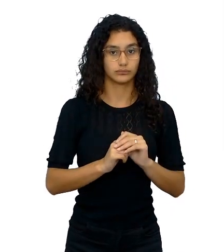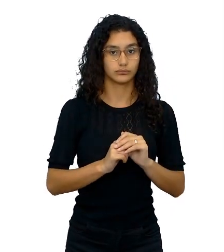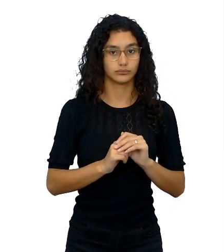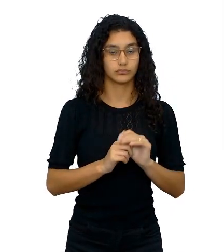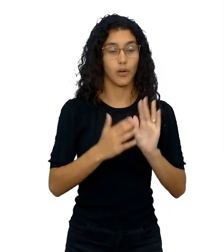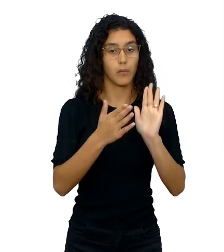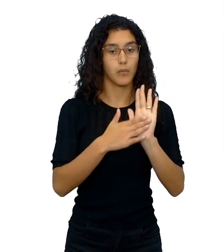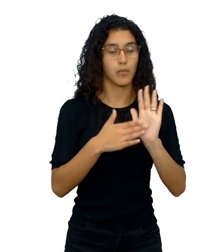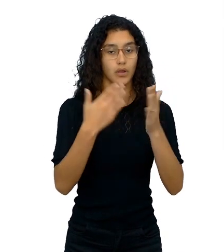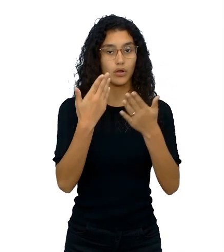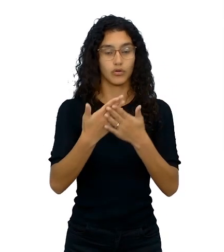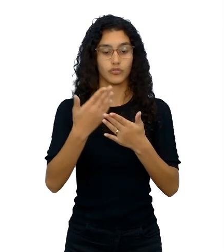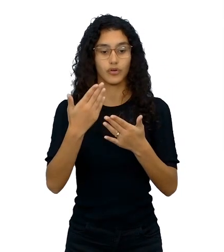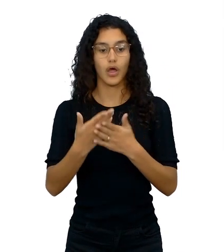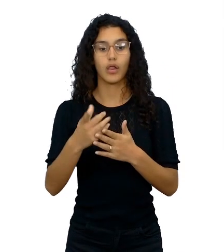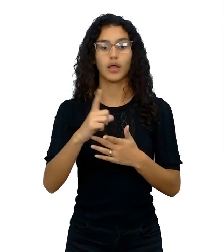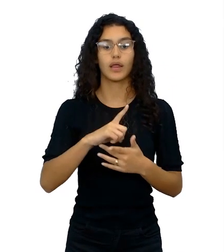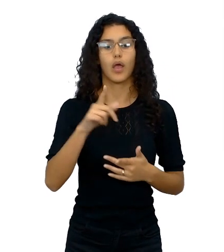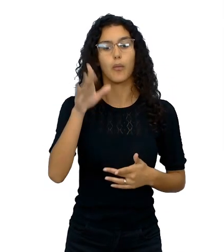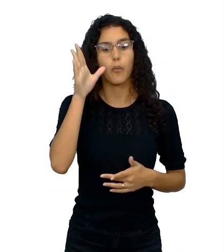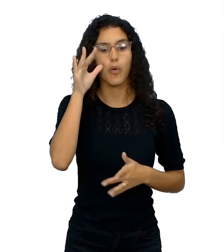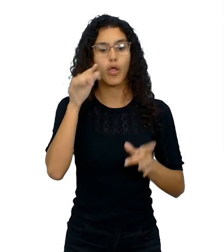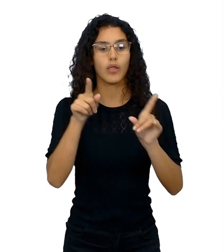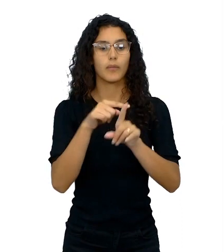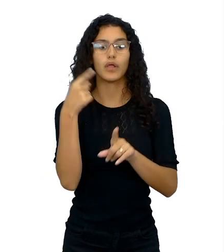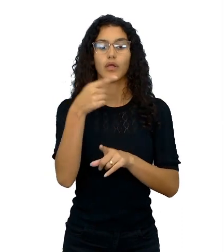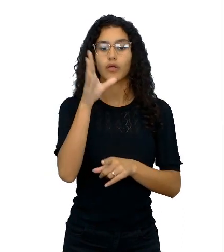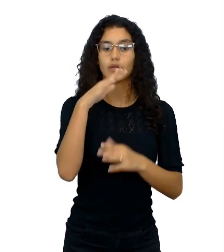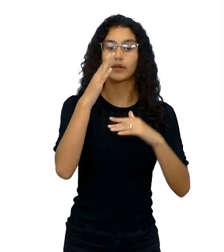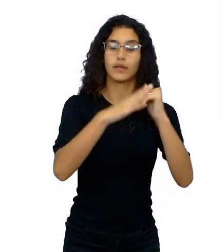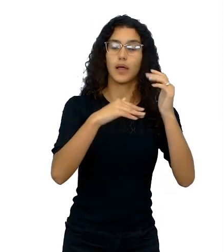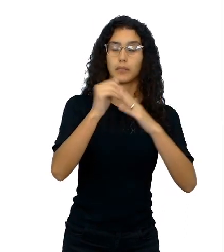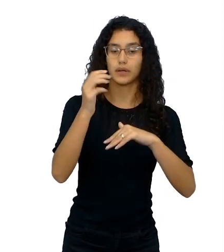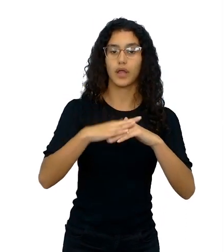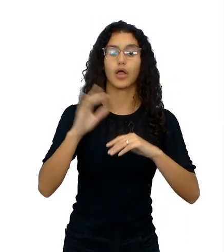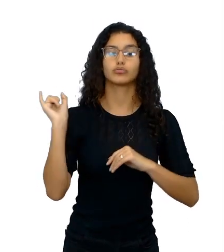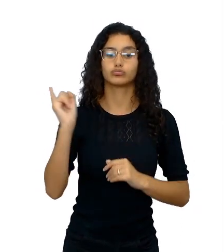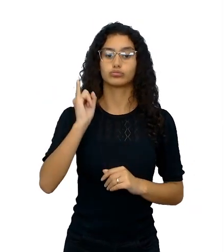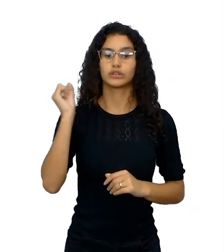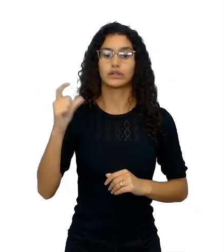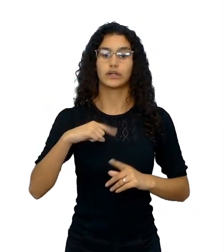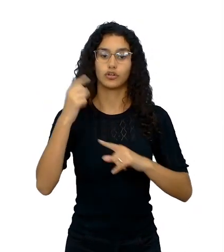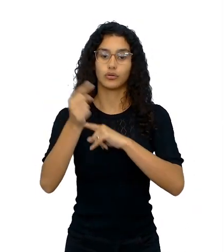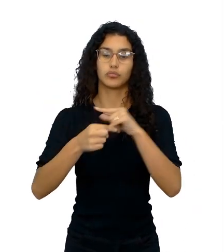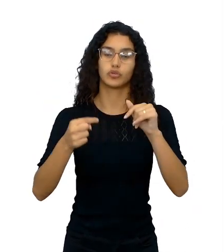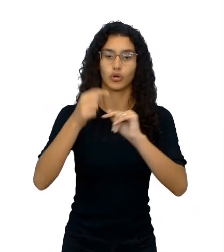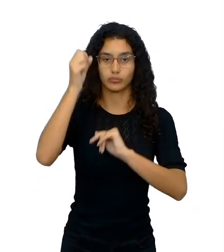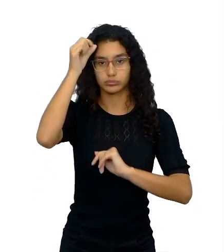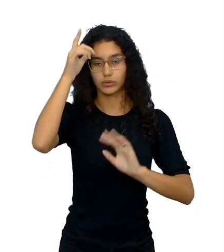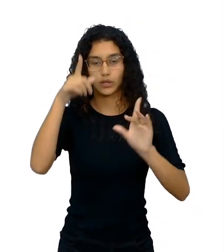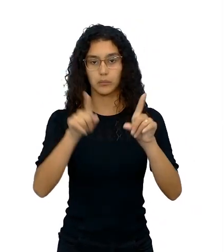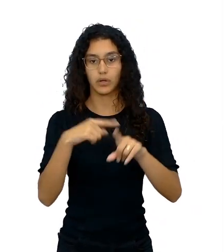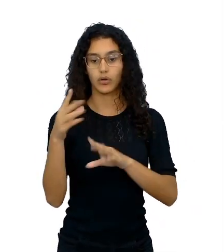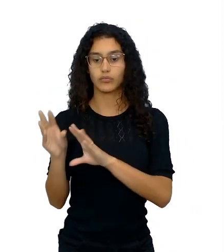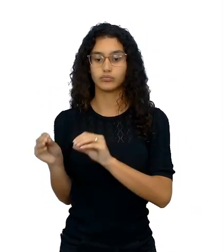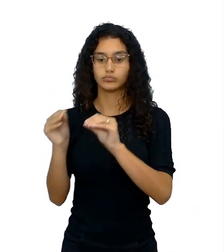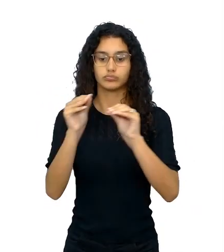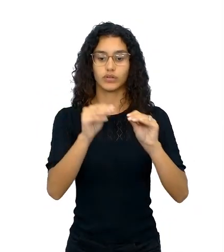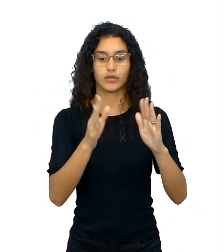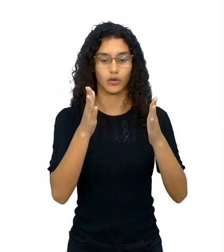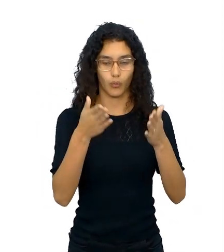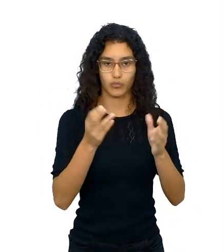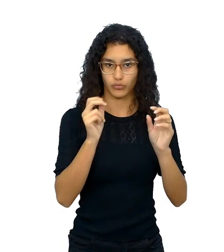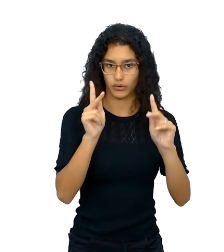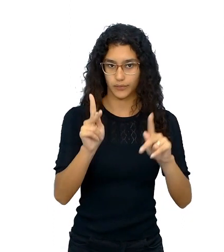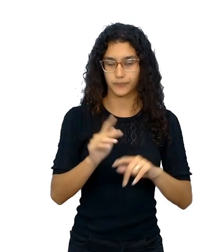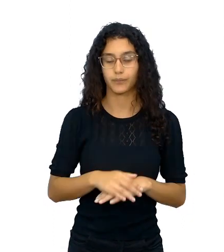proposições de aula, né, seria interessante a gente falar da habilidade essencial e do objeto de conhecimento que nós vamos trazer aqui.